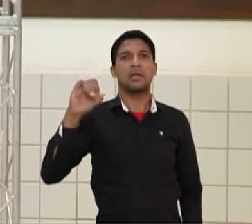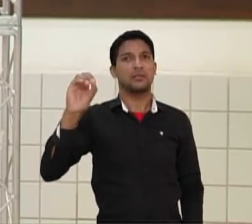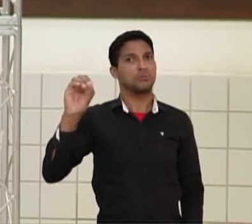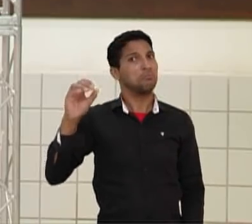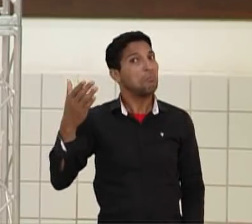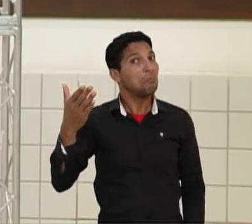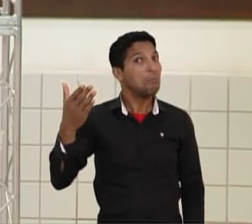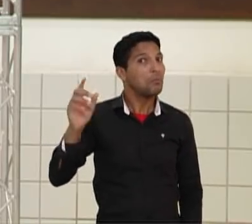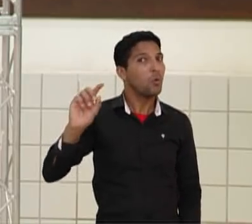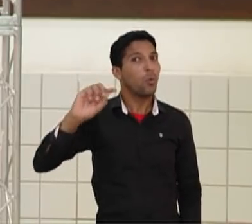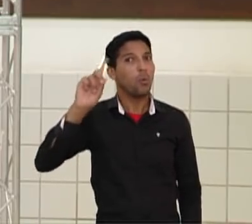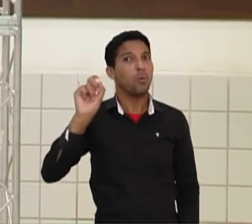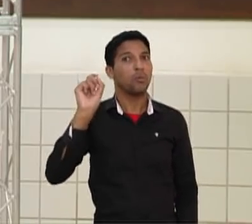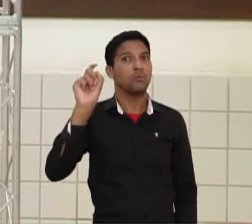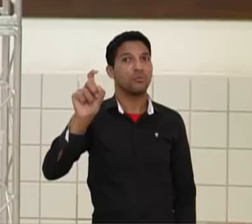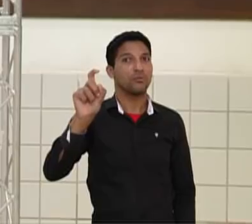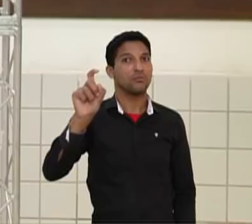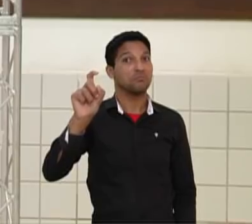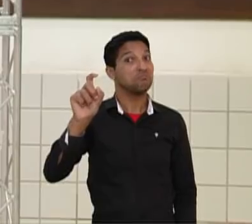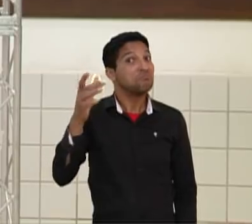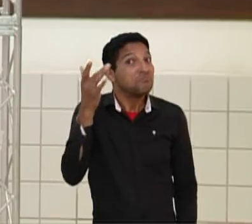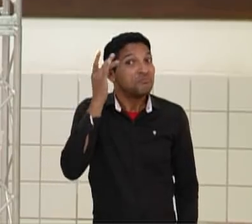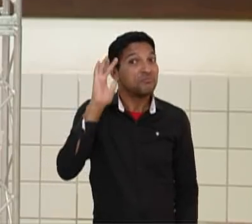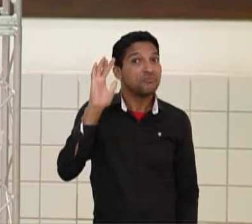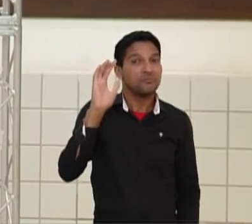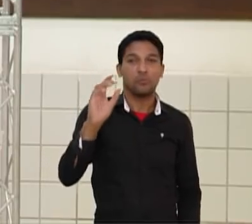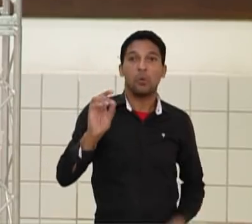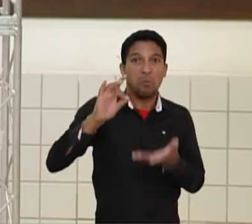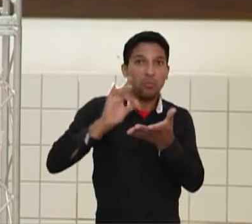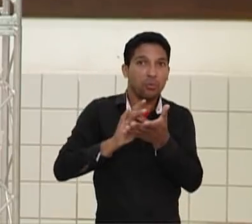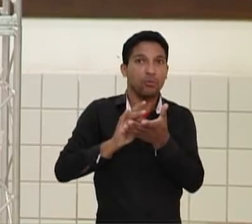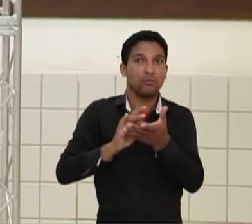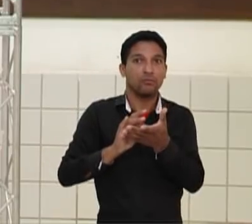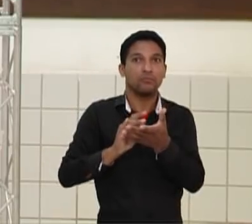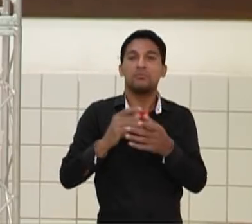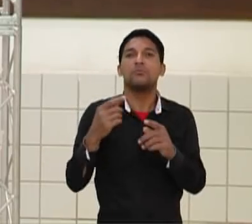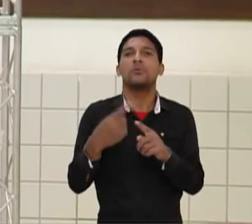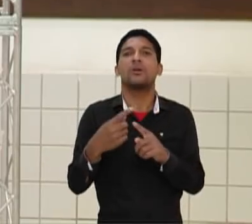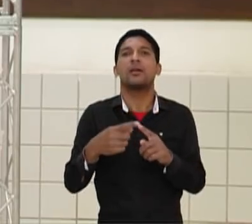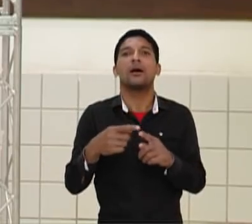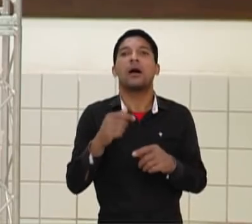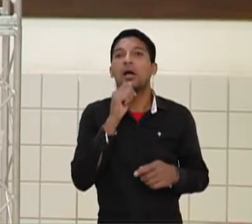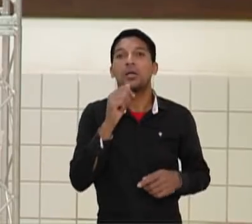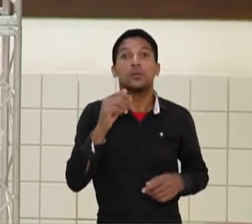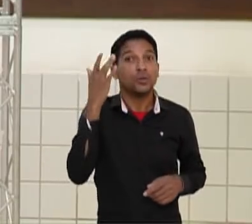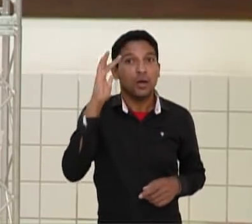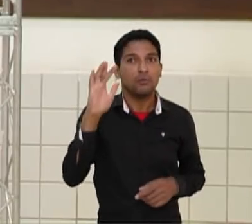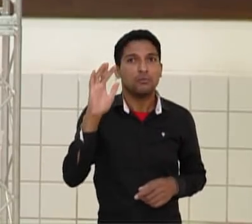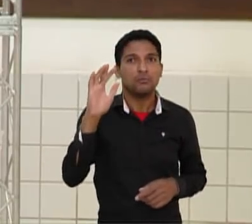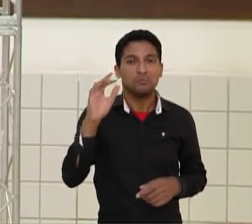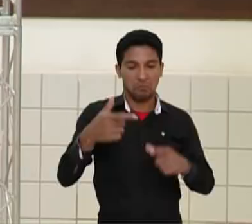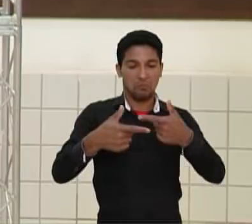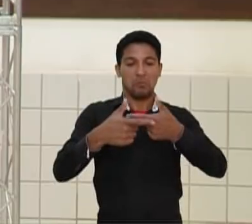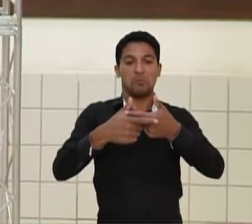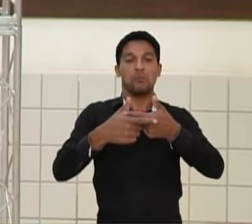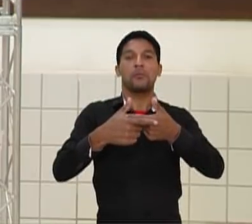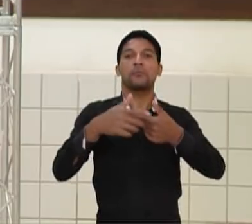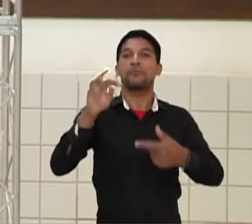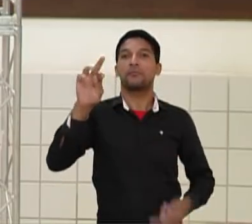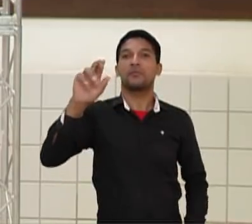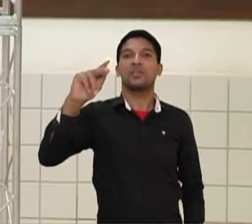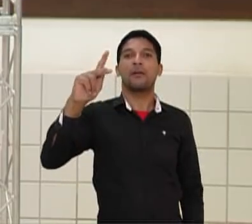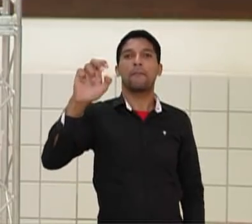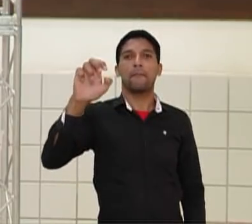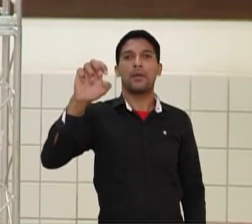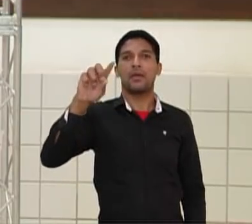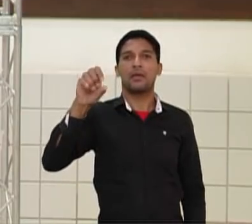posso afirmar que essa figura é um trapézio. Por quê? Porque eu não tenho nenhuma condição, tá? Se você olhar na figura que apareceu ali na